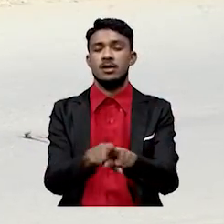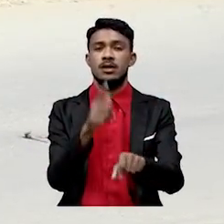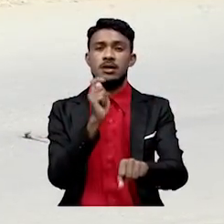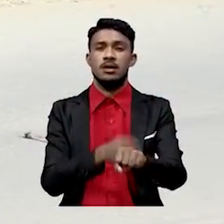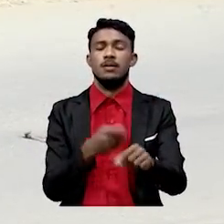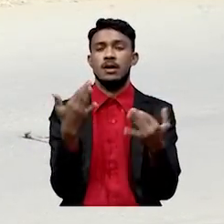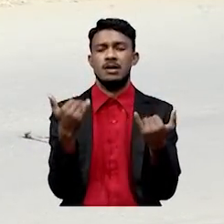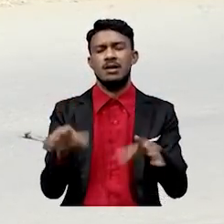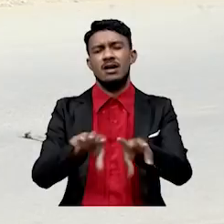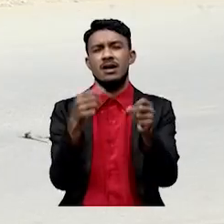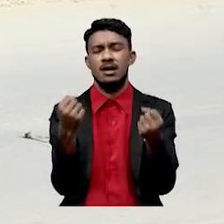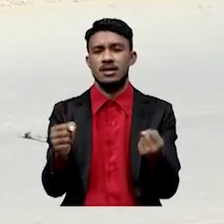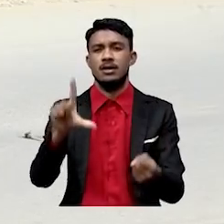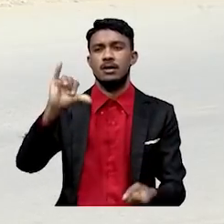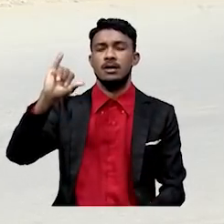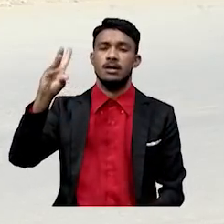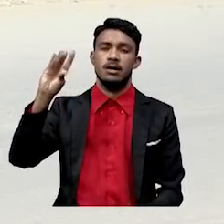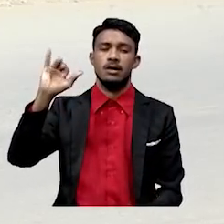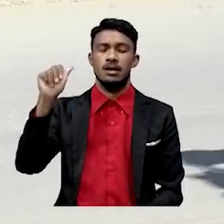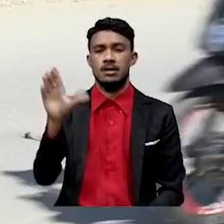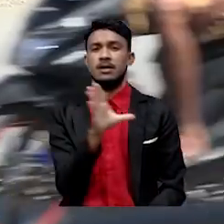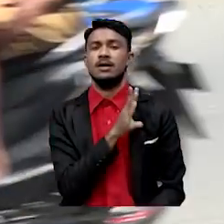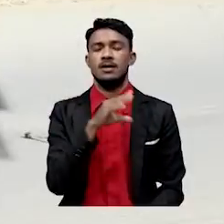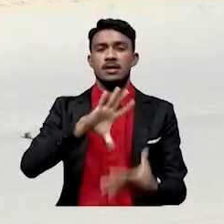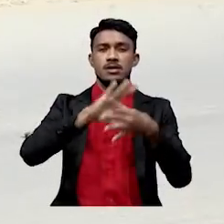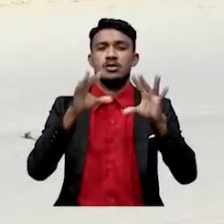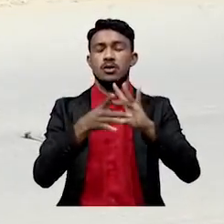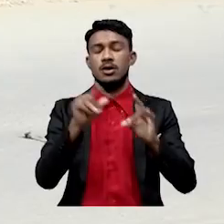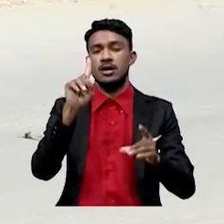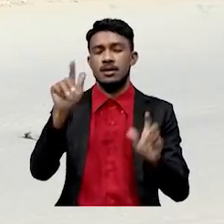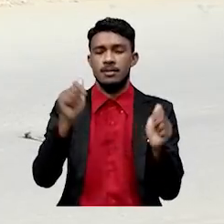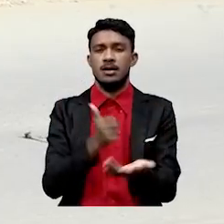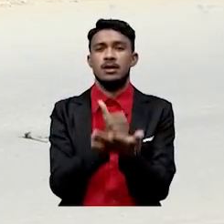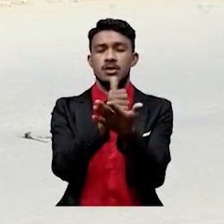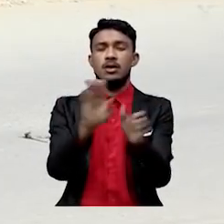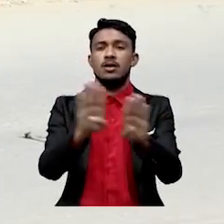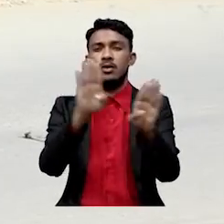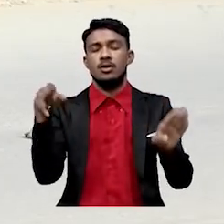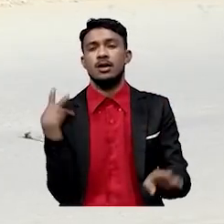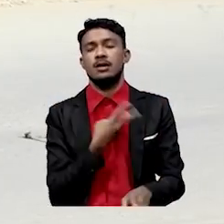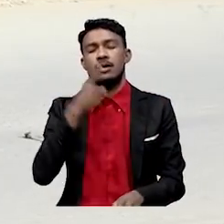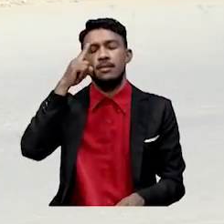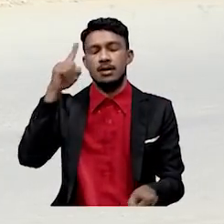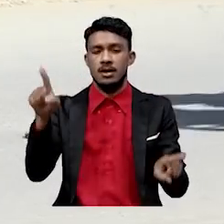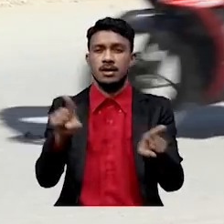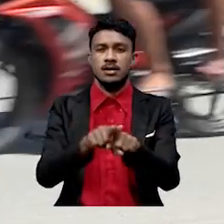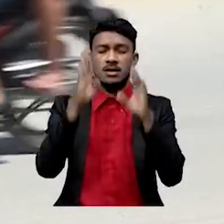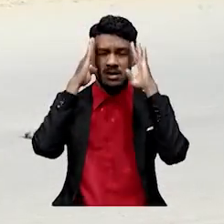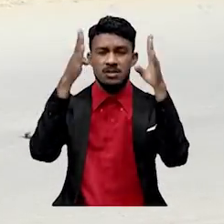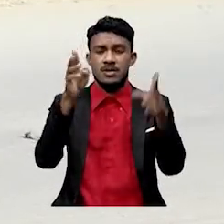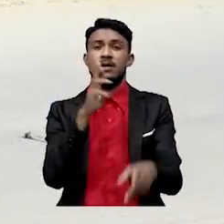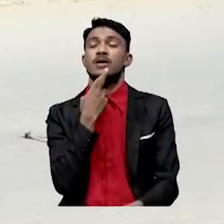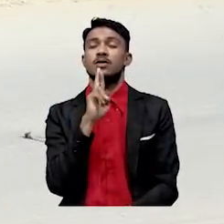ka atlita mana lidia. Espera, história de ne, bele tulu, no loquete de mata, ba condição real,